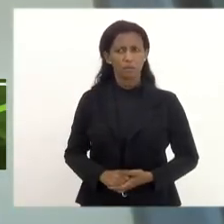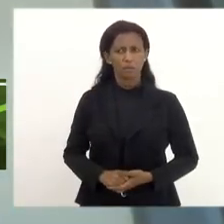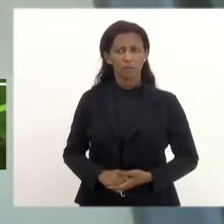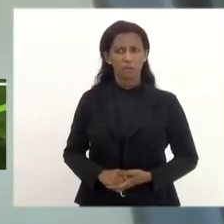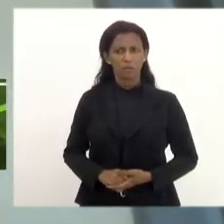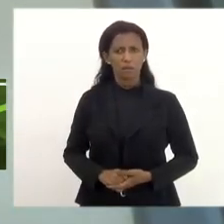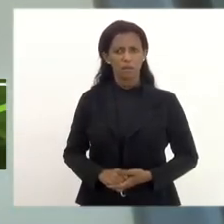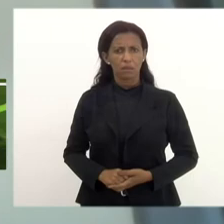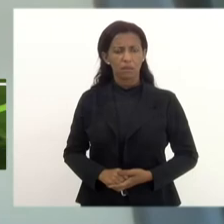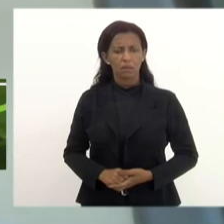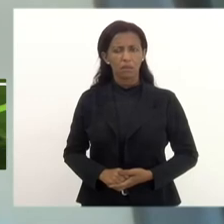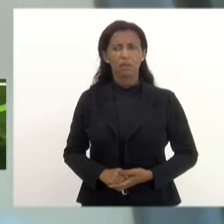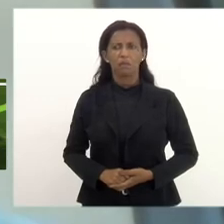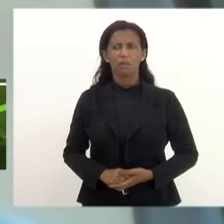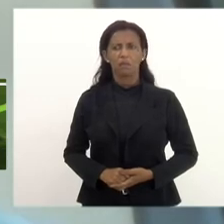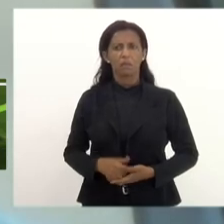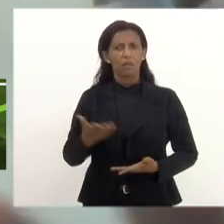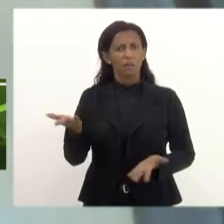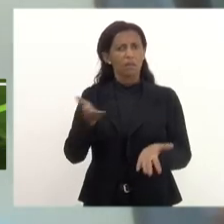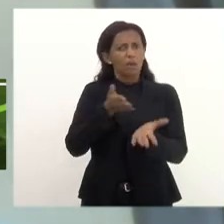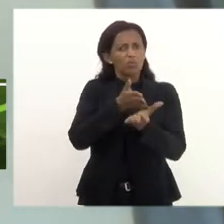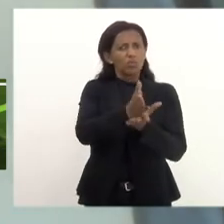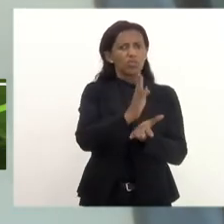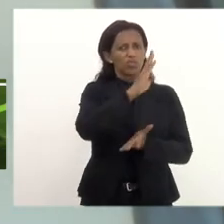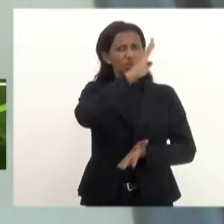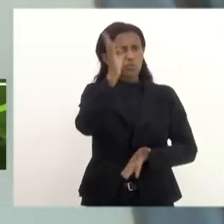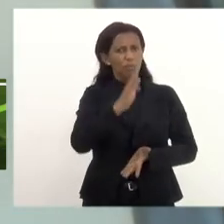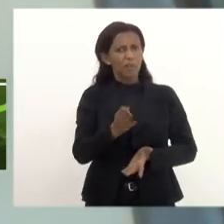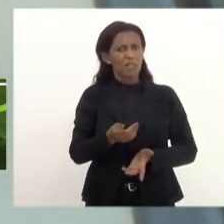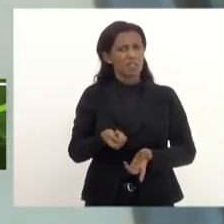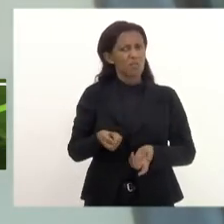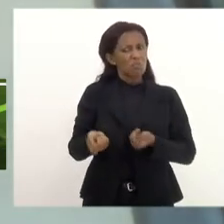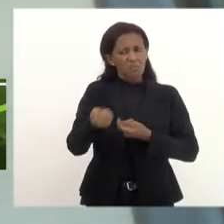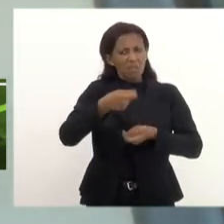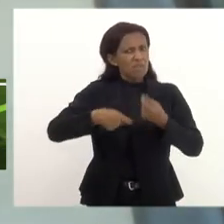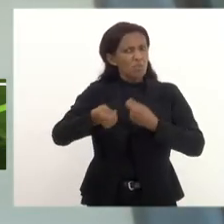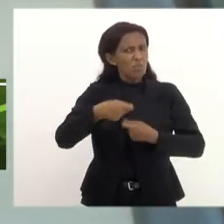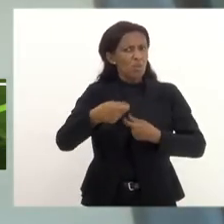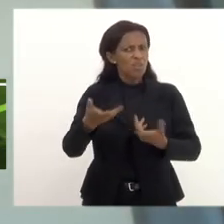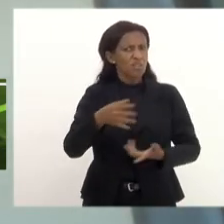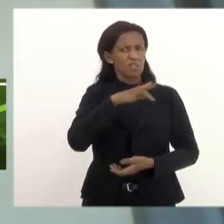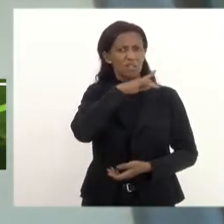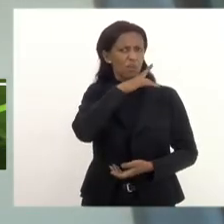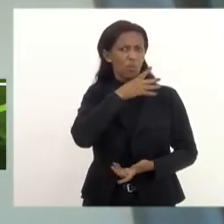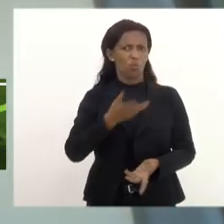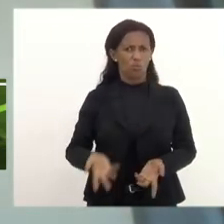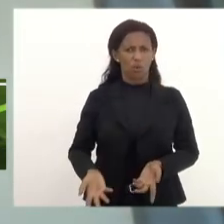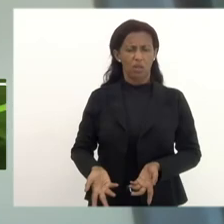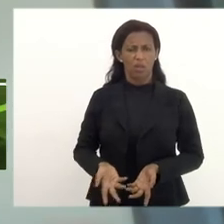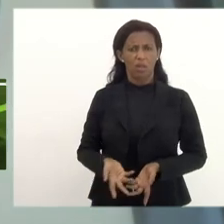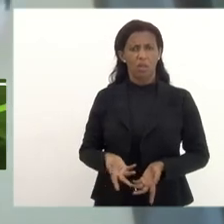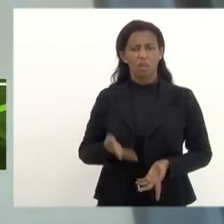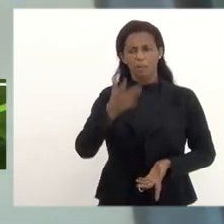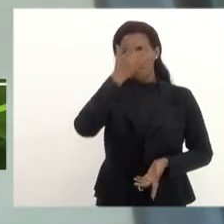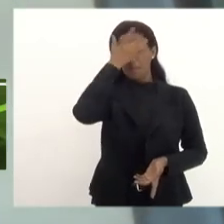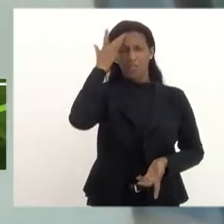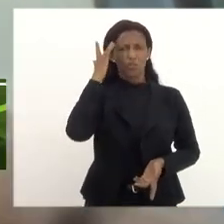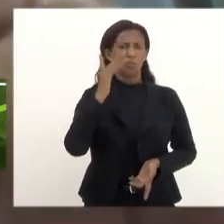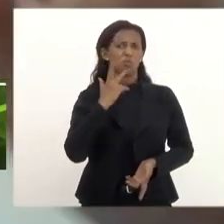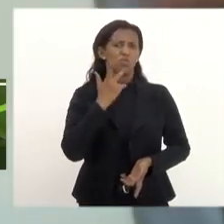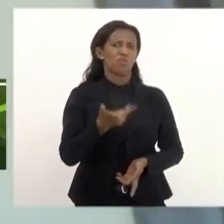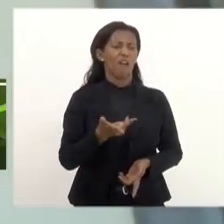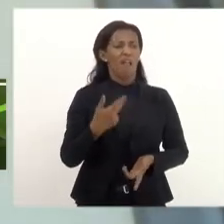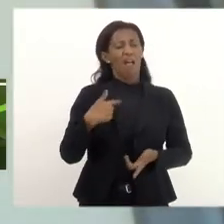Então, investir no Brasil não deve ser um negócio assim tão ruim para que as pessoas falam, porque